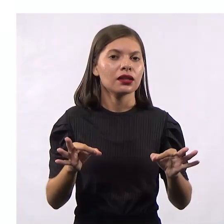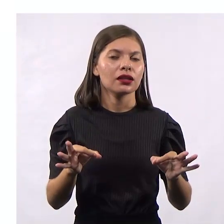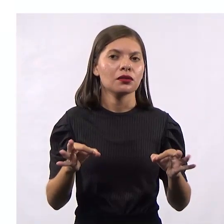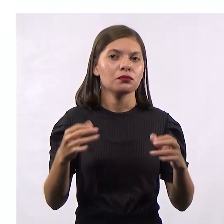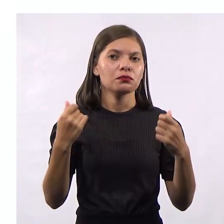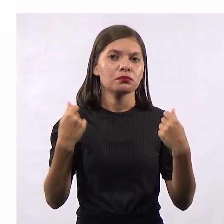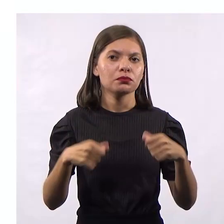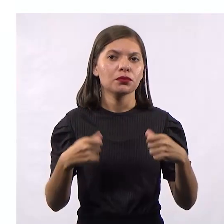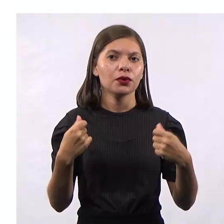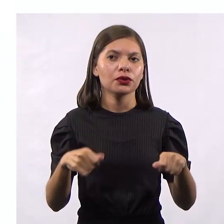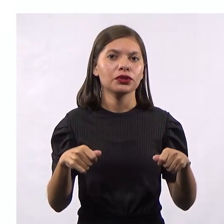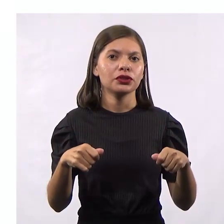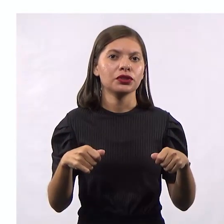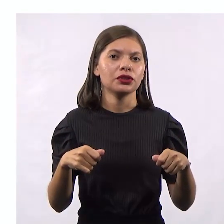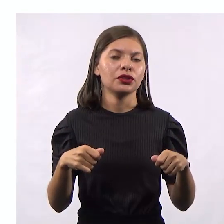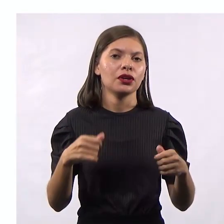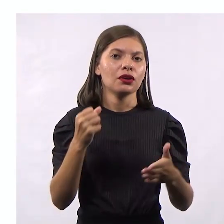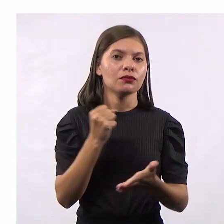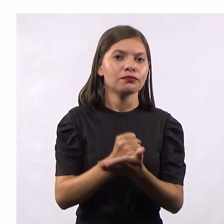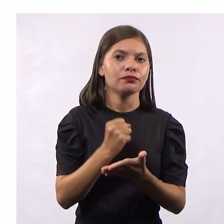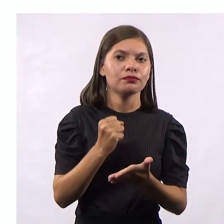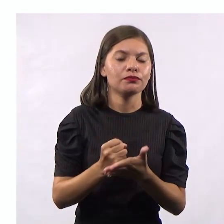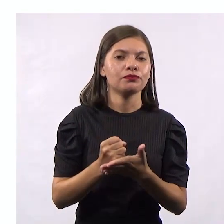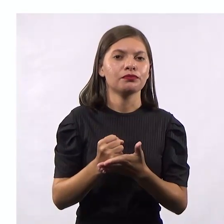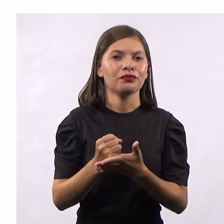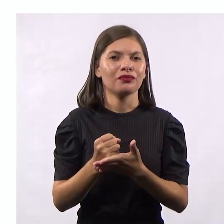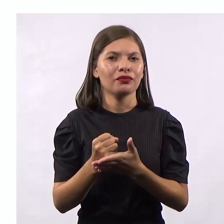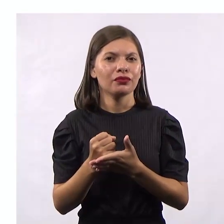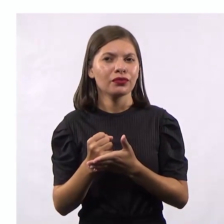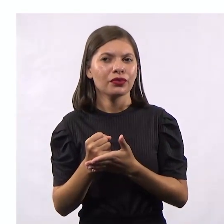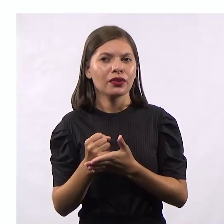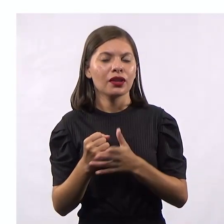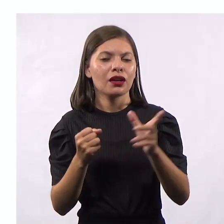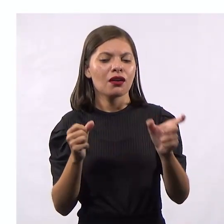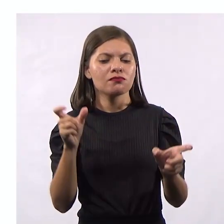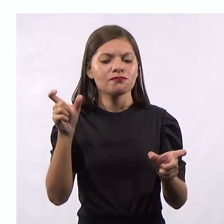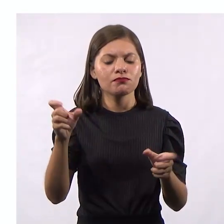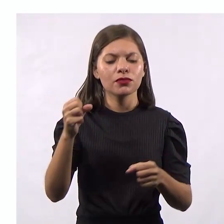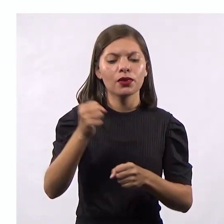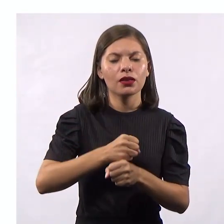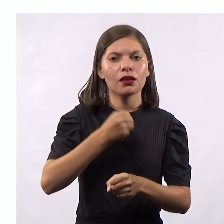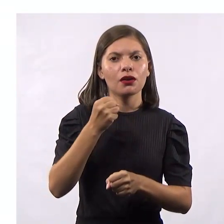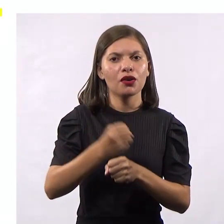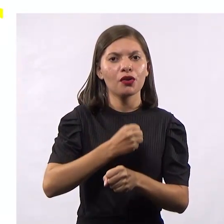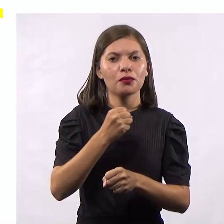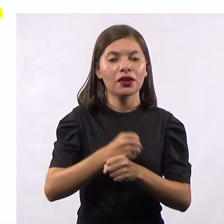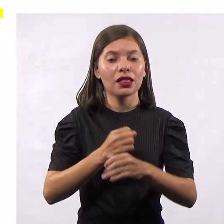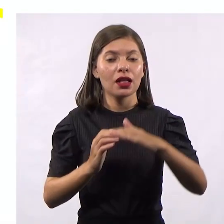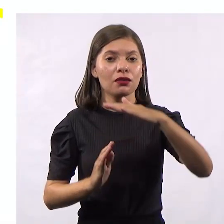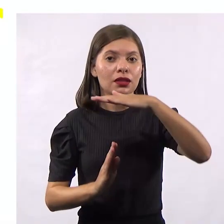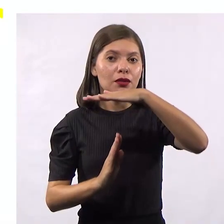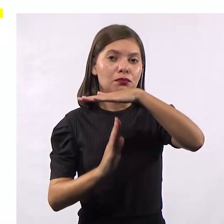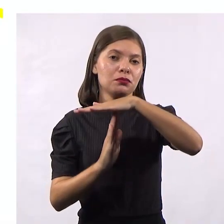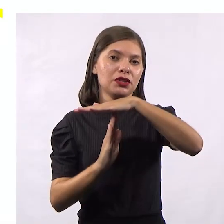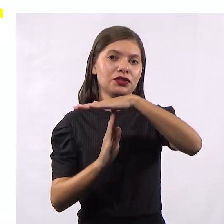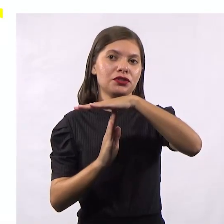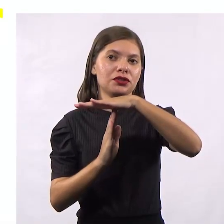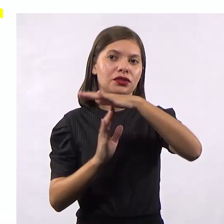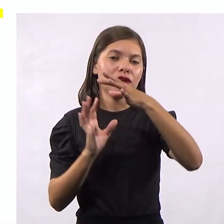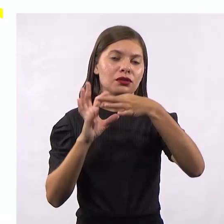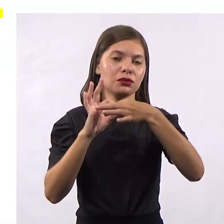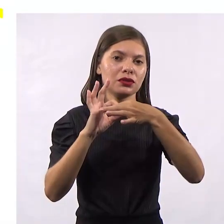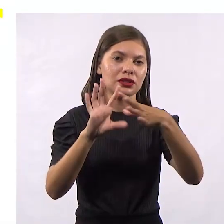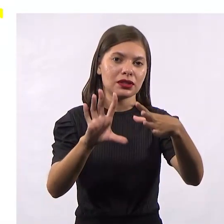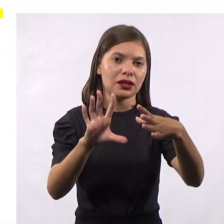poderá subcontratar partes da obra, do serviço ou do fornecimento até o limite autorizado em